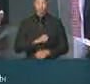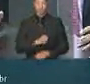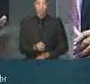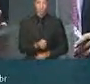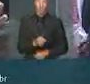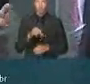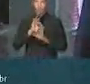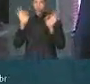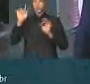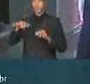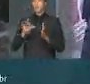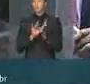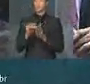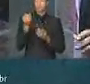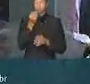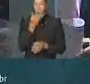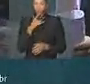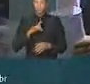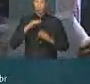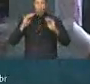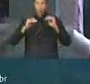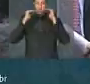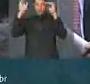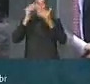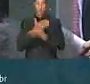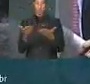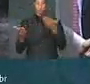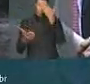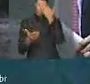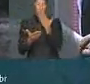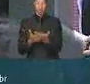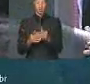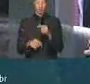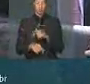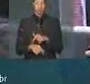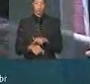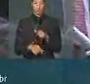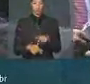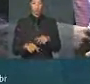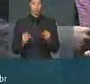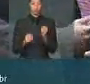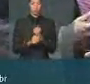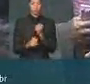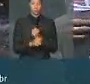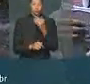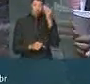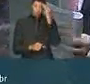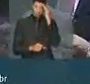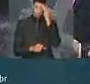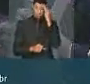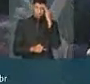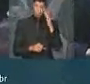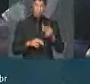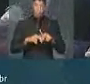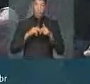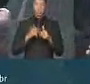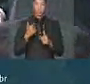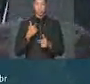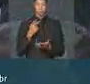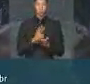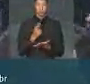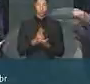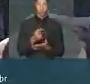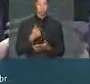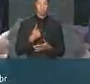inimigo do bom houve avanço e nós acreditamos que é hora de construir entendimento portanto embora eu